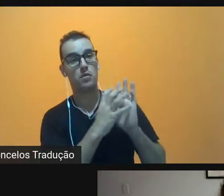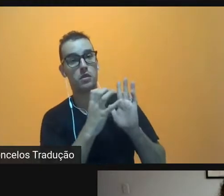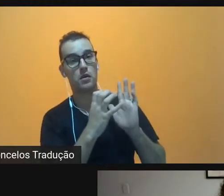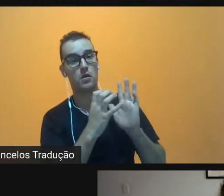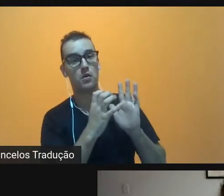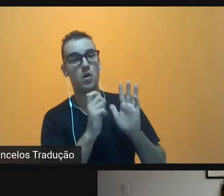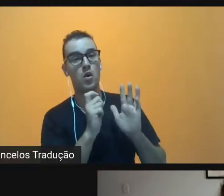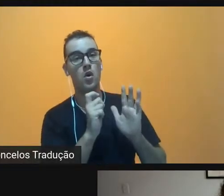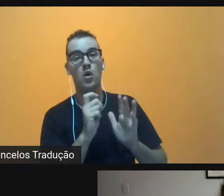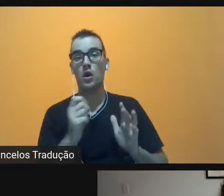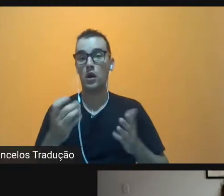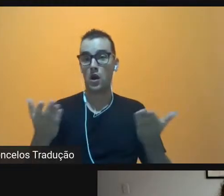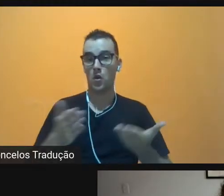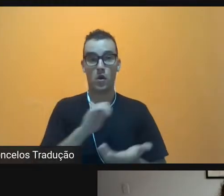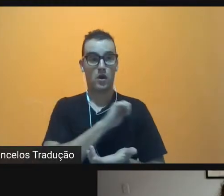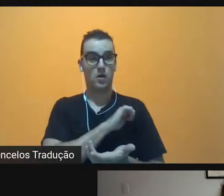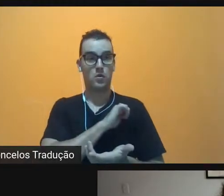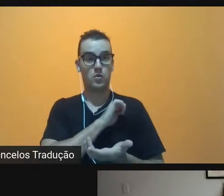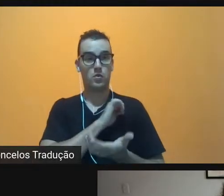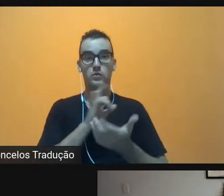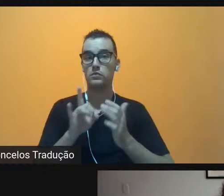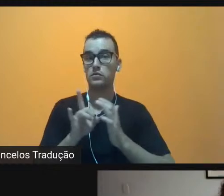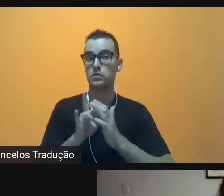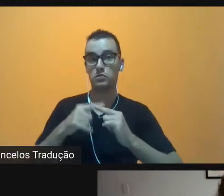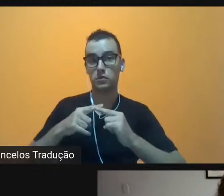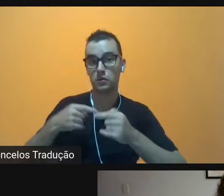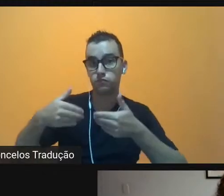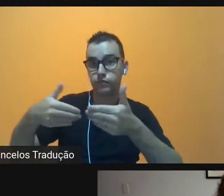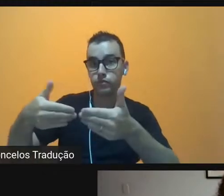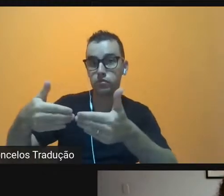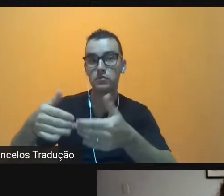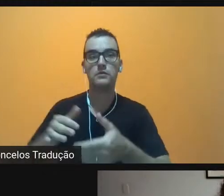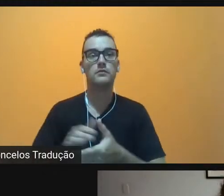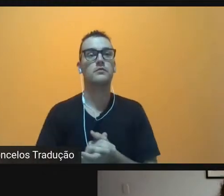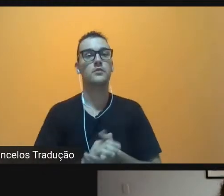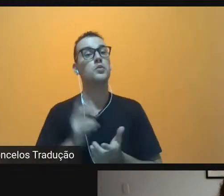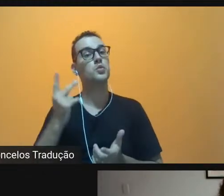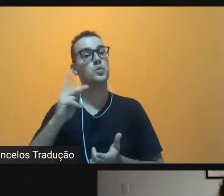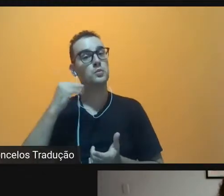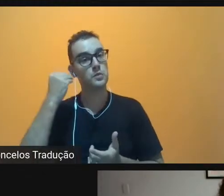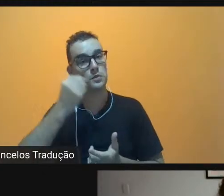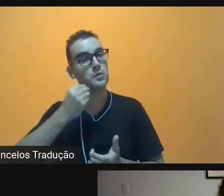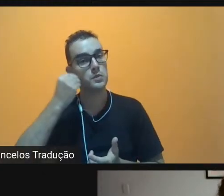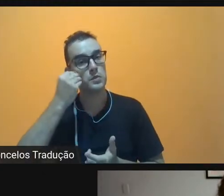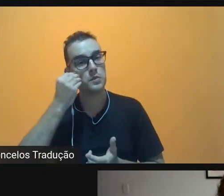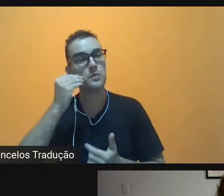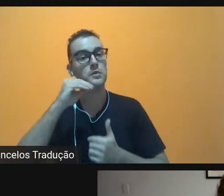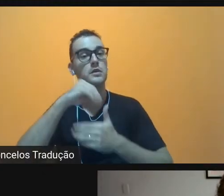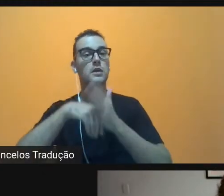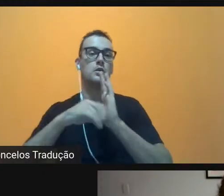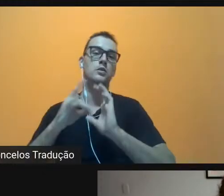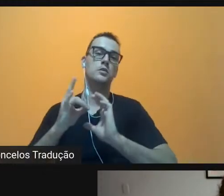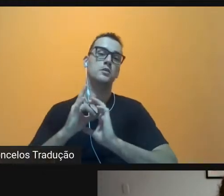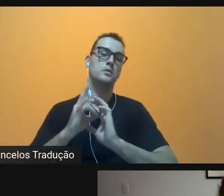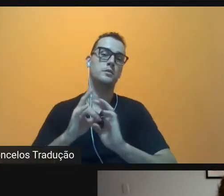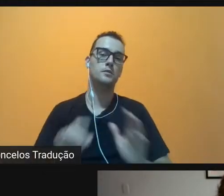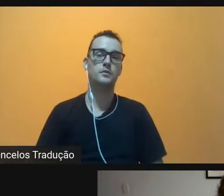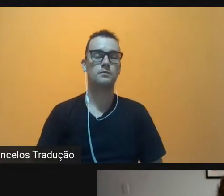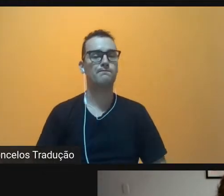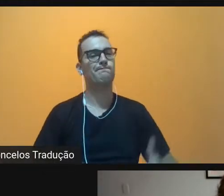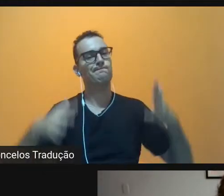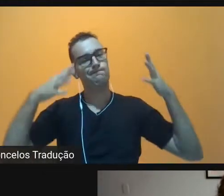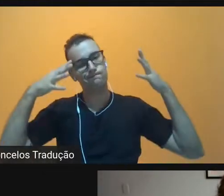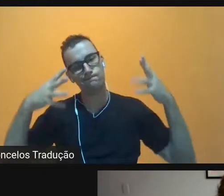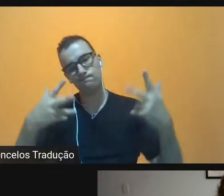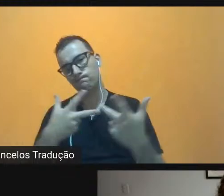nossos mestrandos que estão nesse processo que você vivenciou dentro do CMPDI. Né, que maravilha, a gente